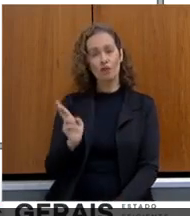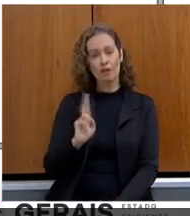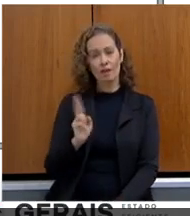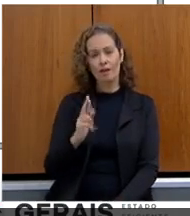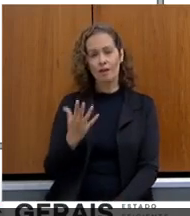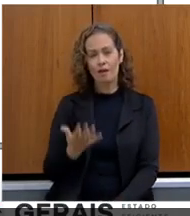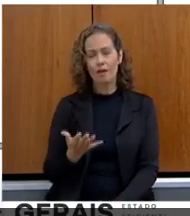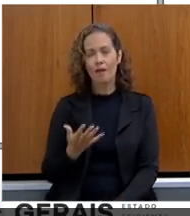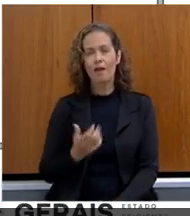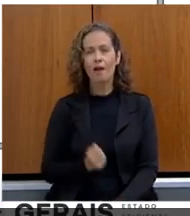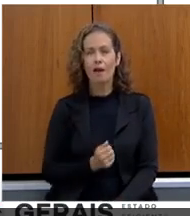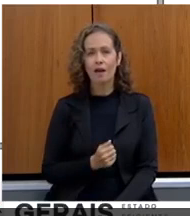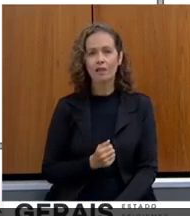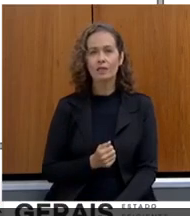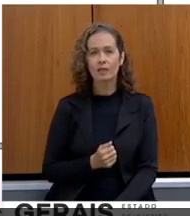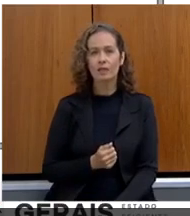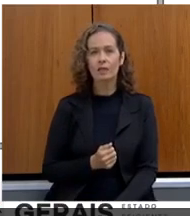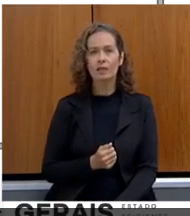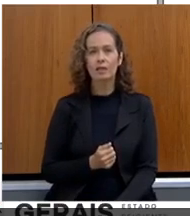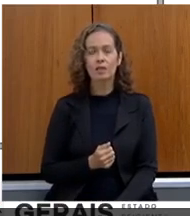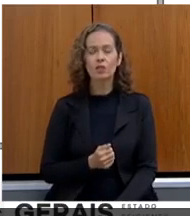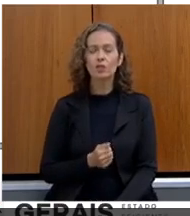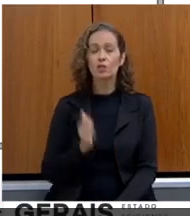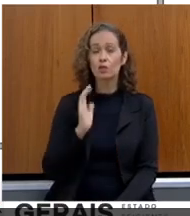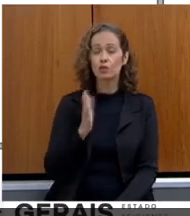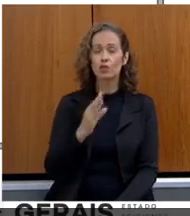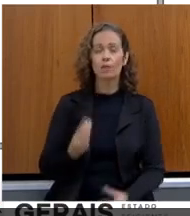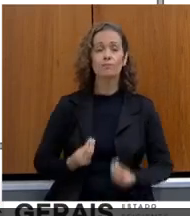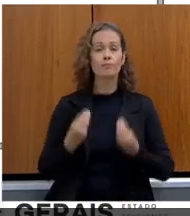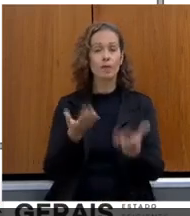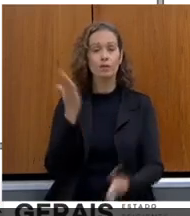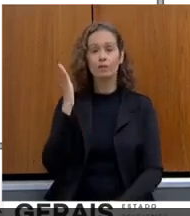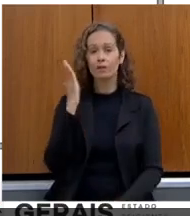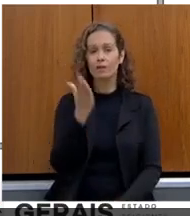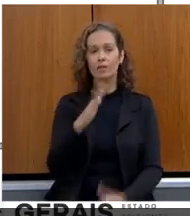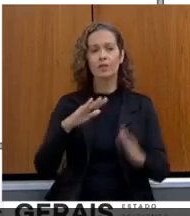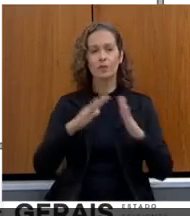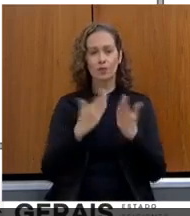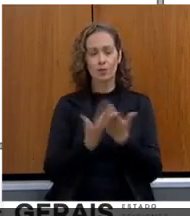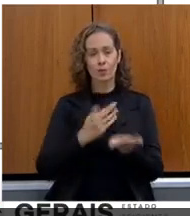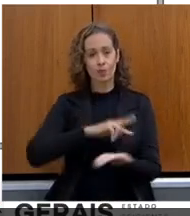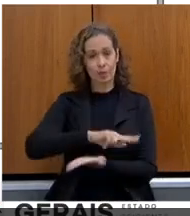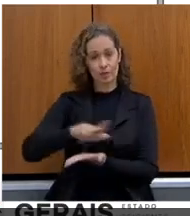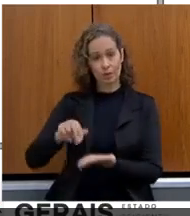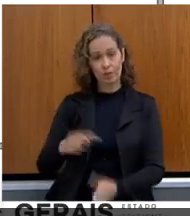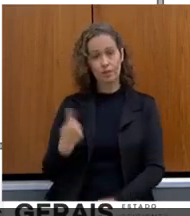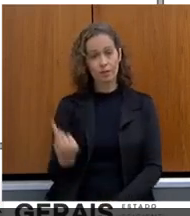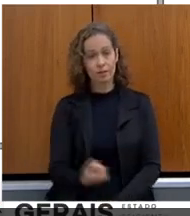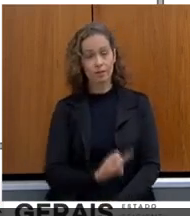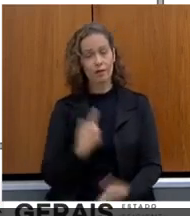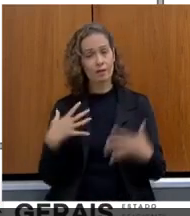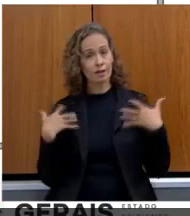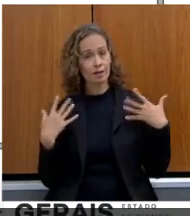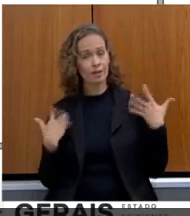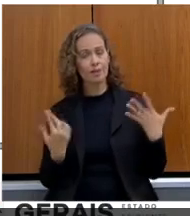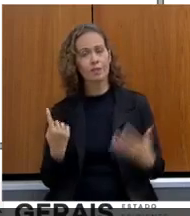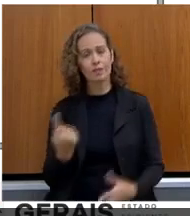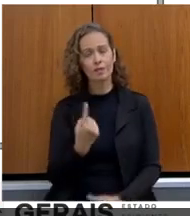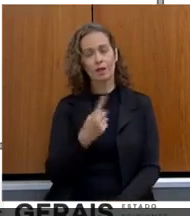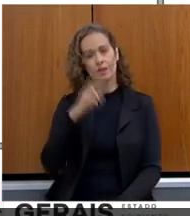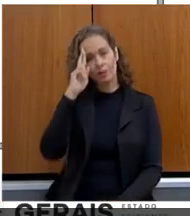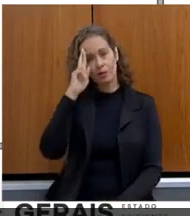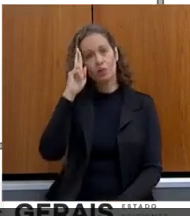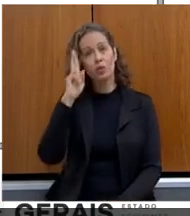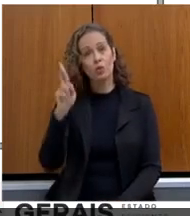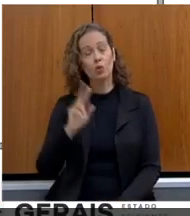enviados diretamente que estão sendo enviados diretamente para as escolas algo que a gente tem uma celebração muito grande de cada um dos diretores é